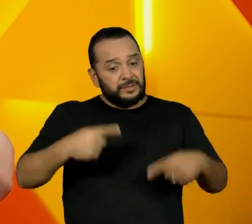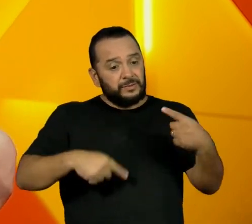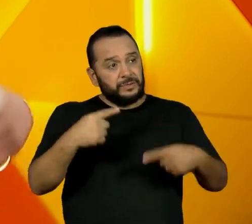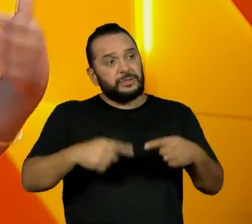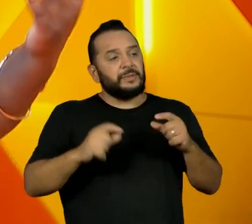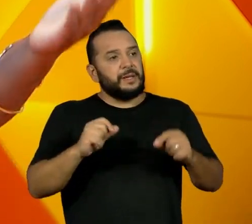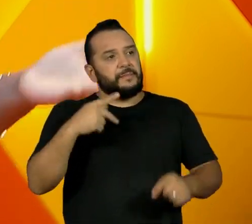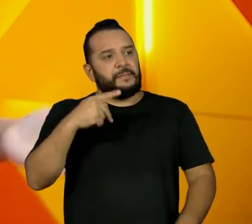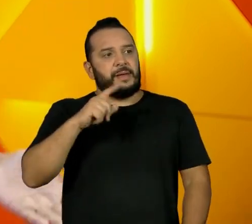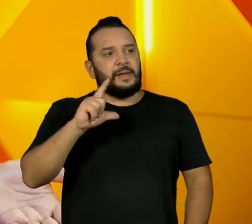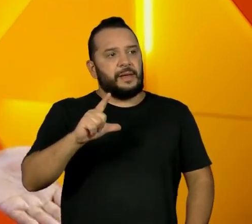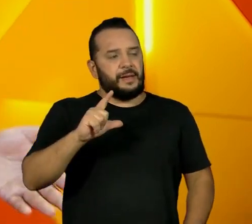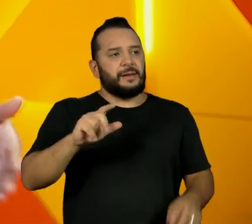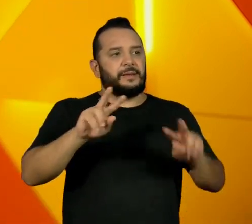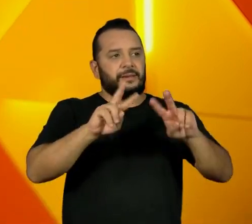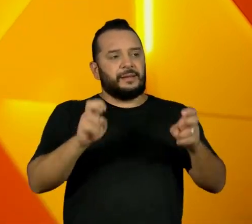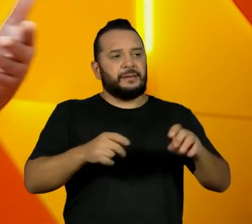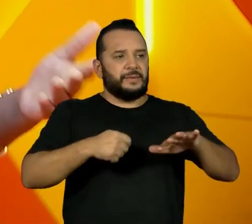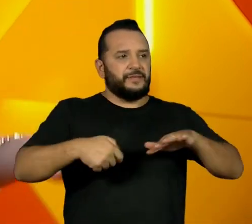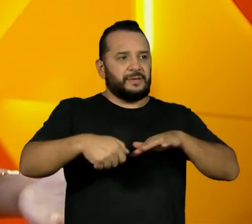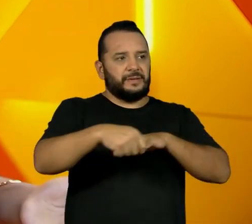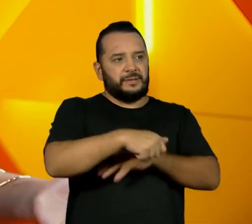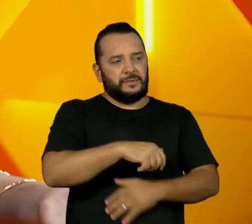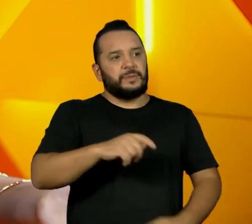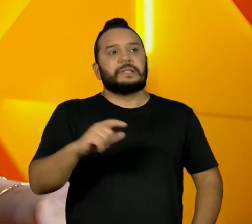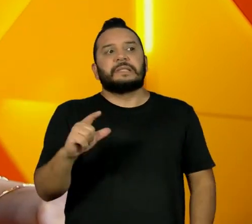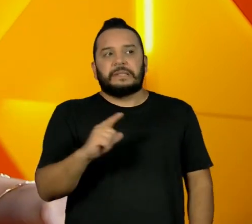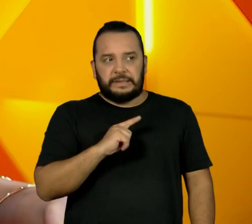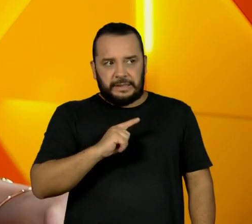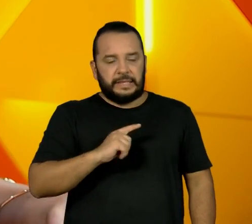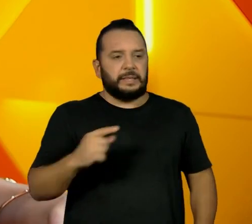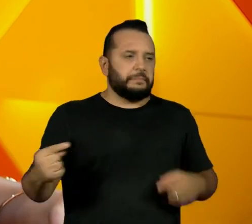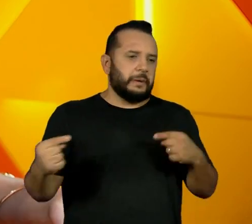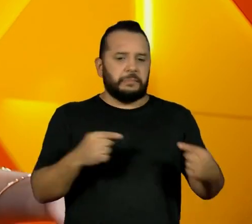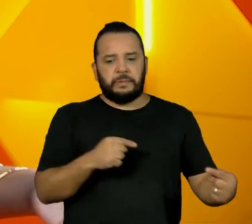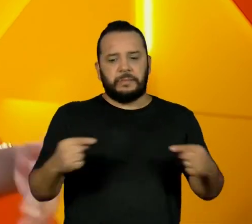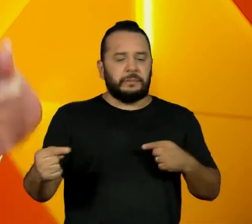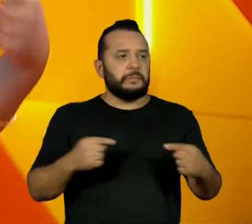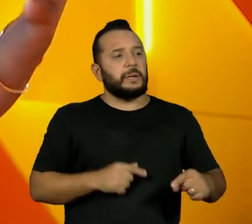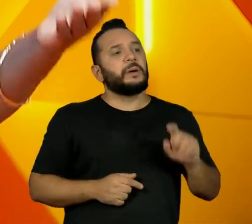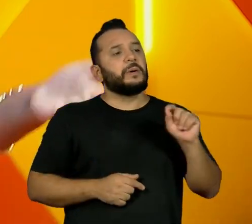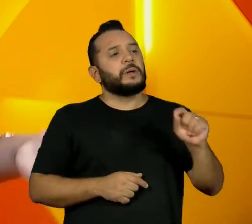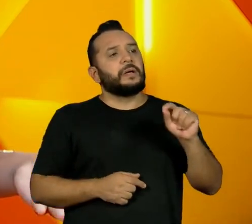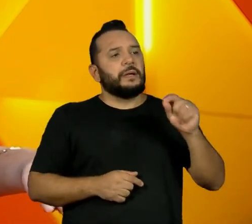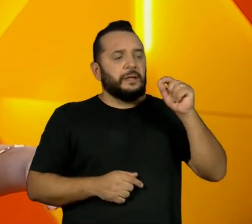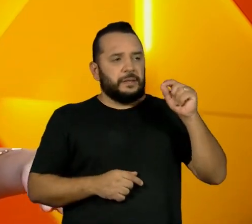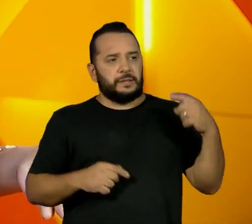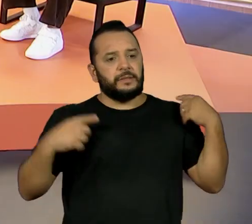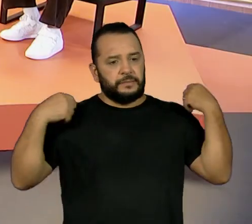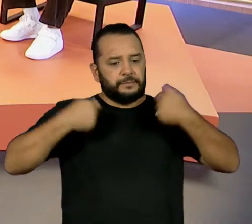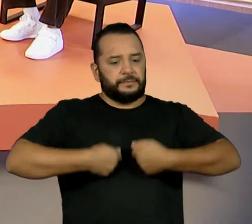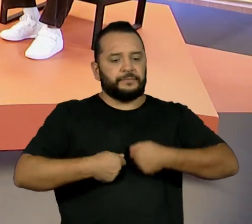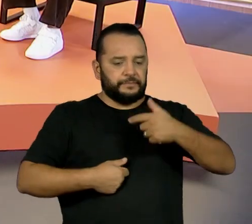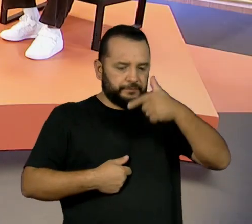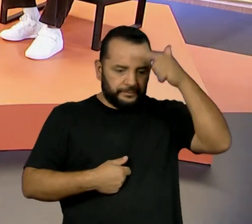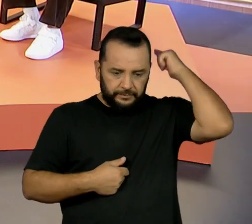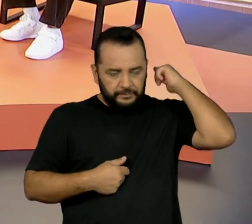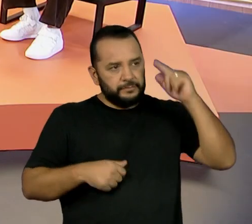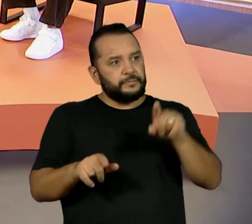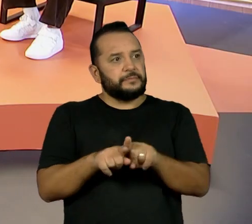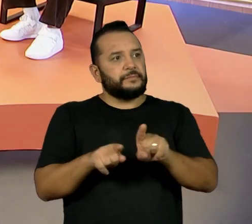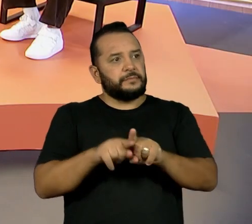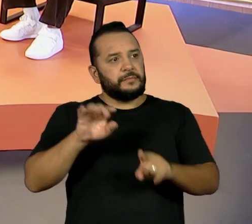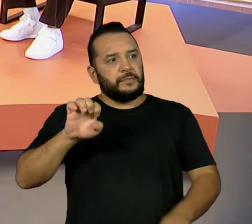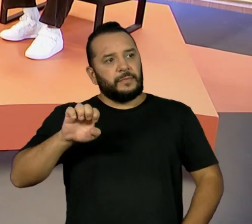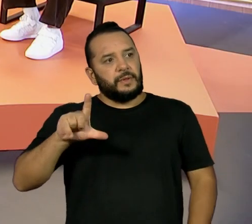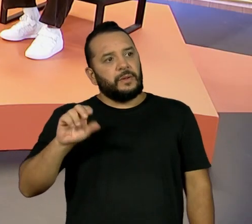fake news. E nós estamos assistindo aí um embate entre o ministro do Supremo Tribunal Federal, Alexandre de Moraes, e Elon Musk, que é o